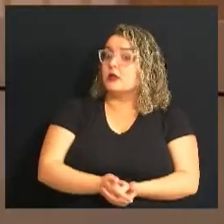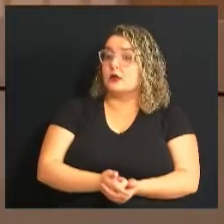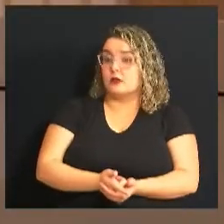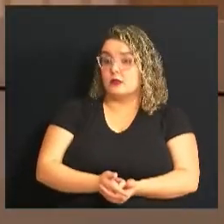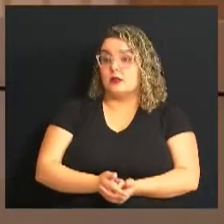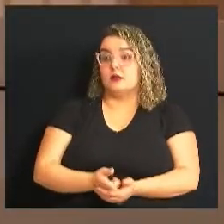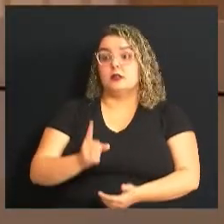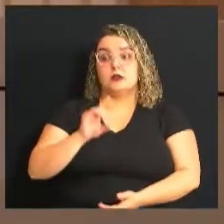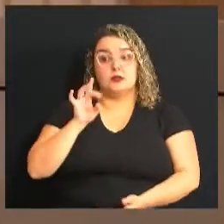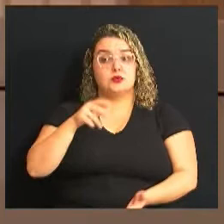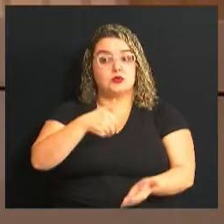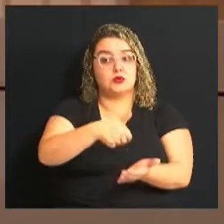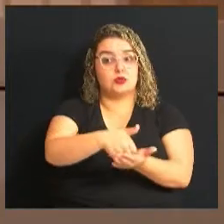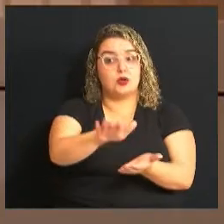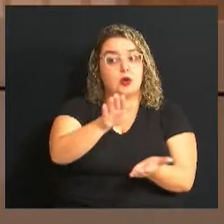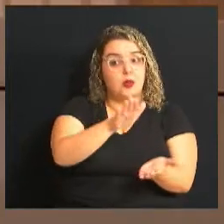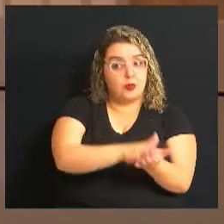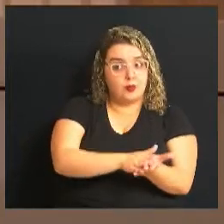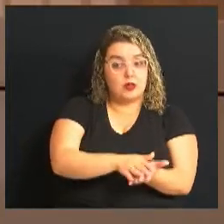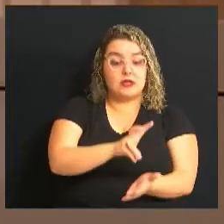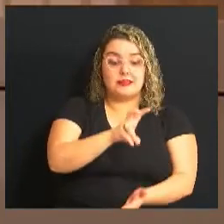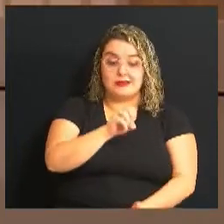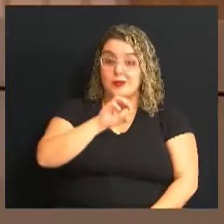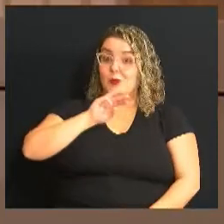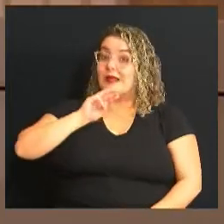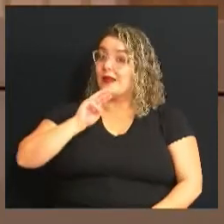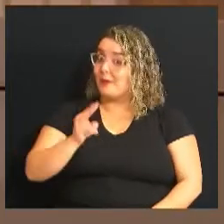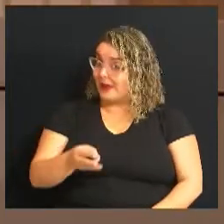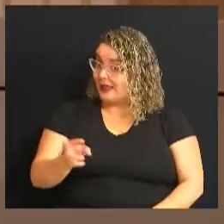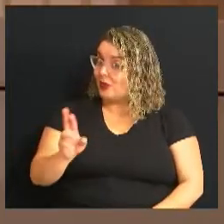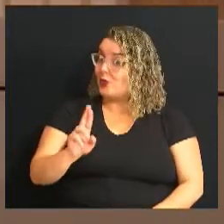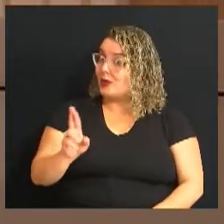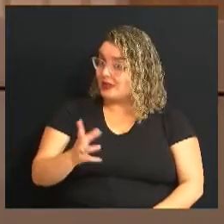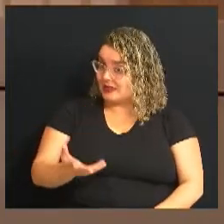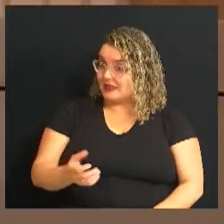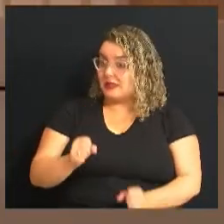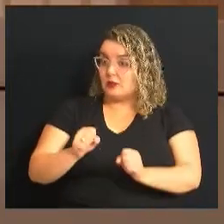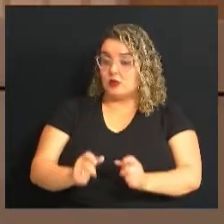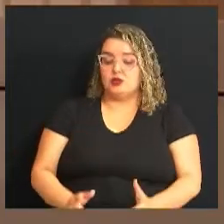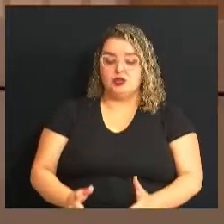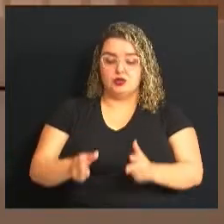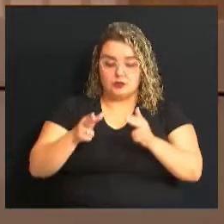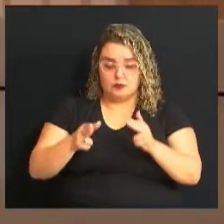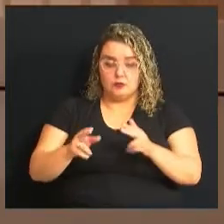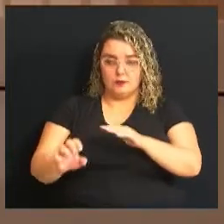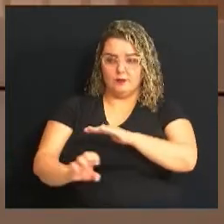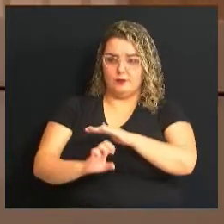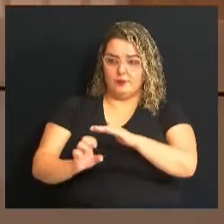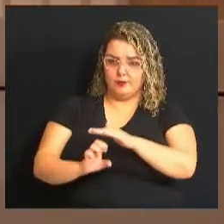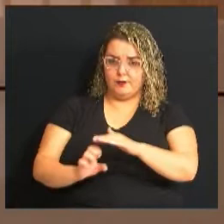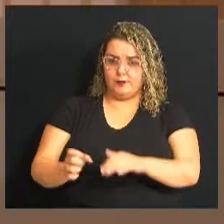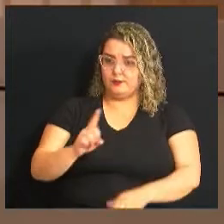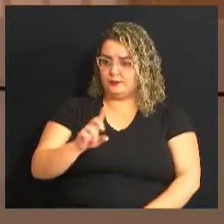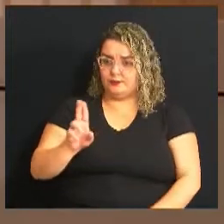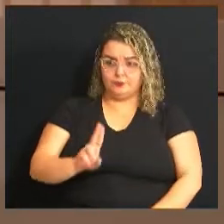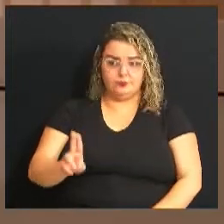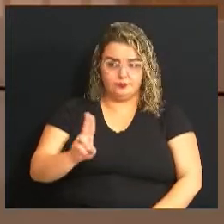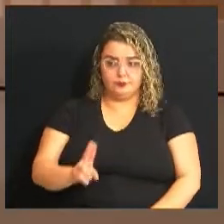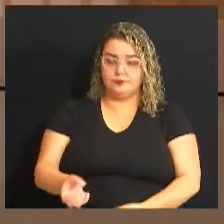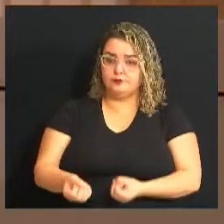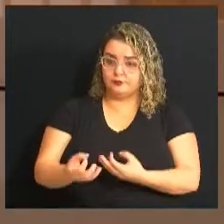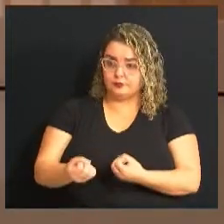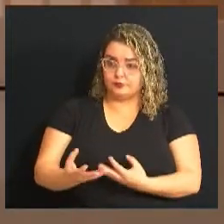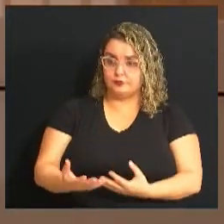as multas, vai até 50 milhões o valor, você também pode ter paralisação da empresa para ela não utilizar os dados. No caso de